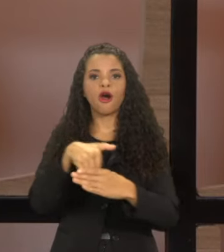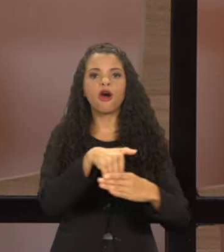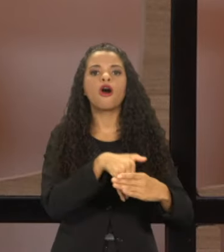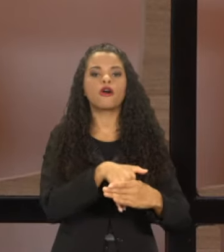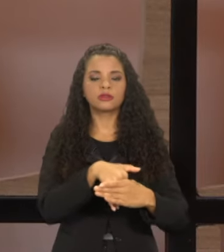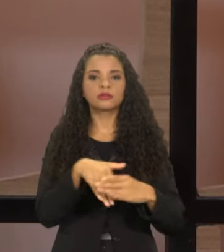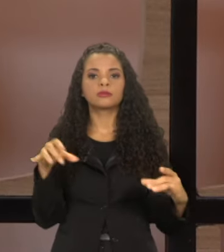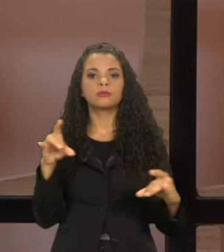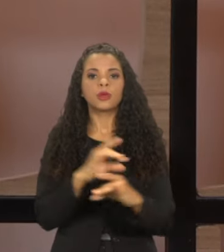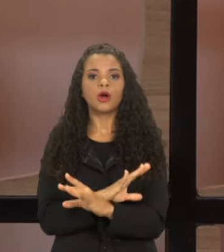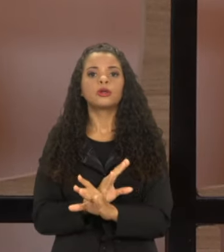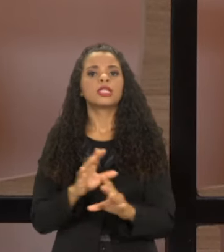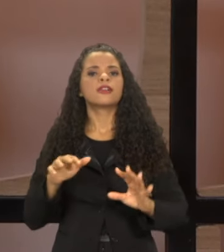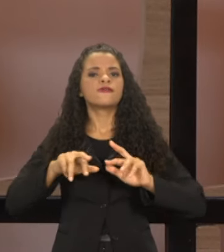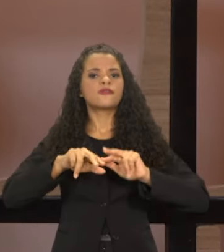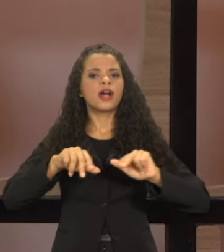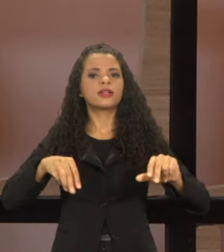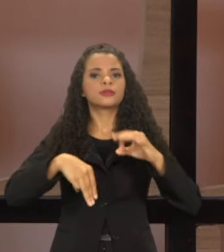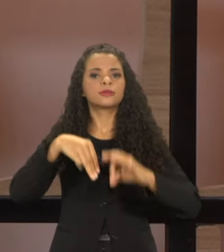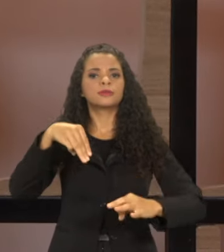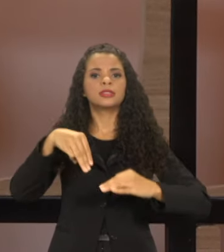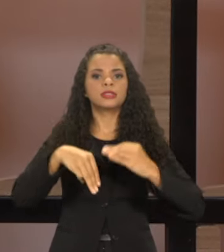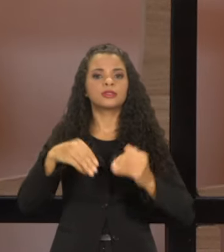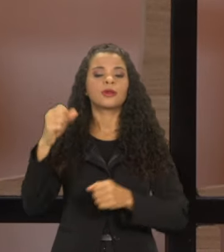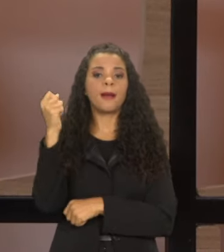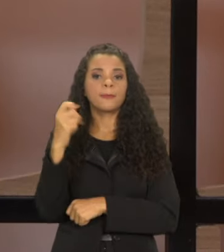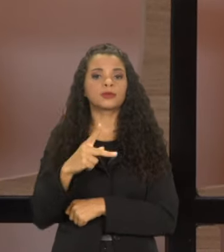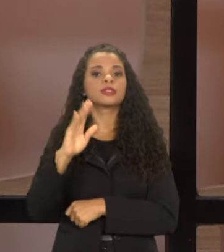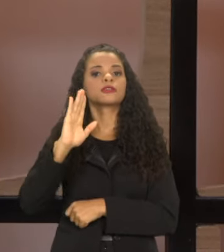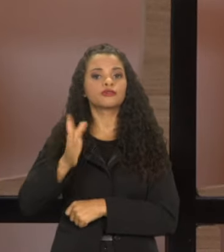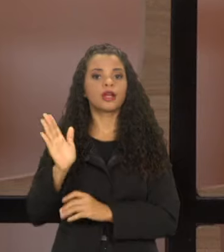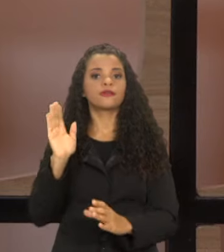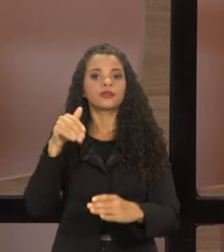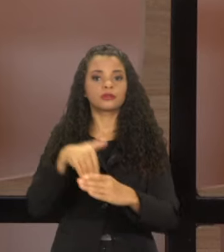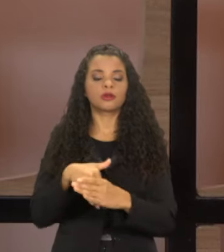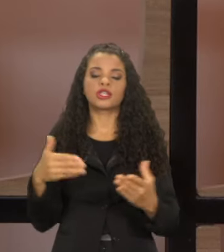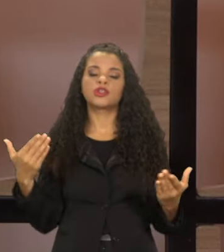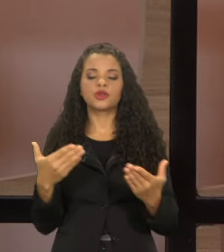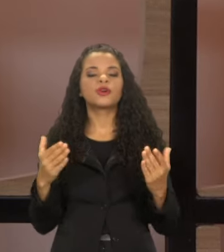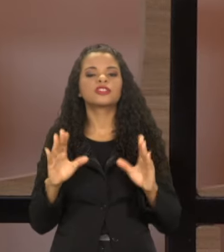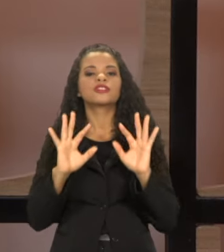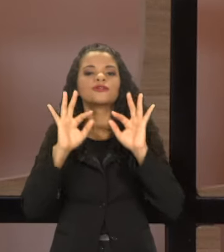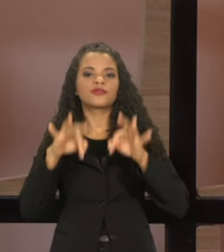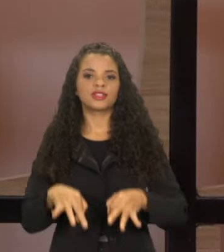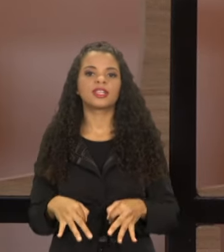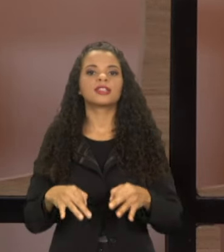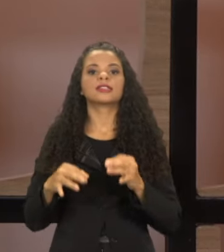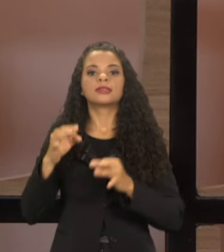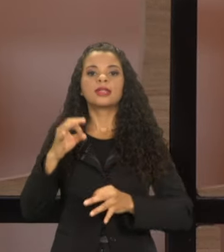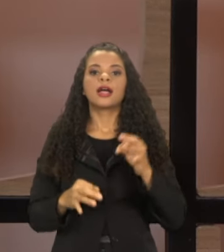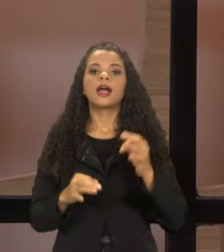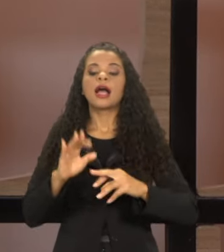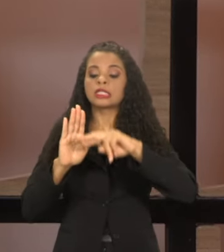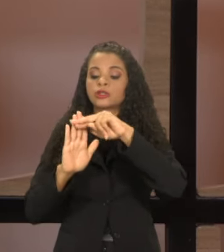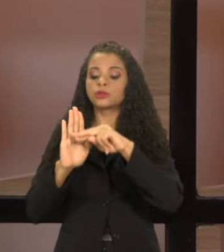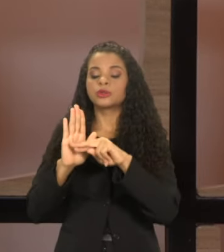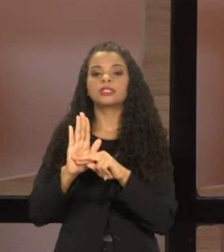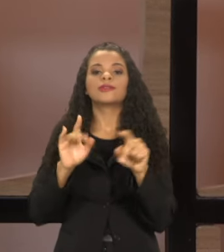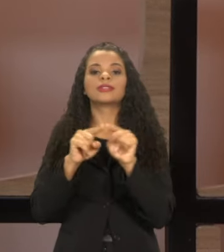votaram nessa ação e a expectativa é de que ela seja concluída hoje, e é sobre o regime jurídico dos servidores públicos